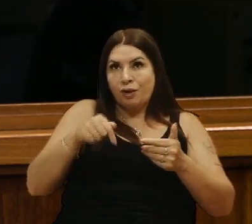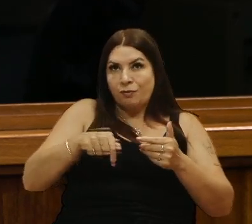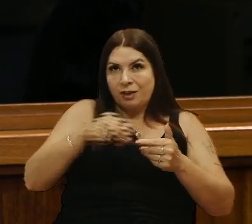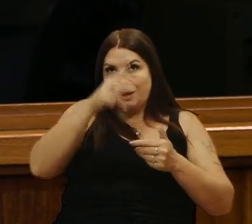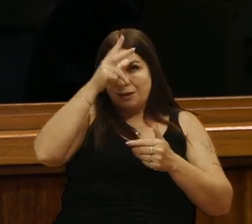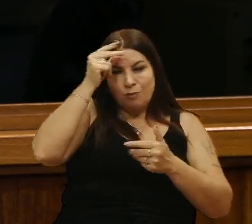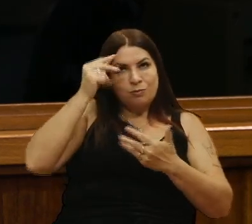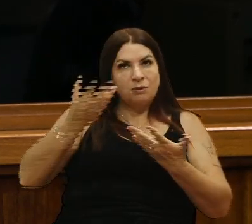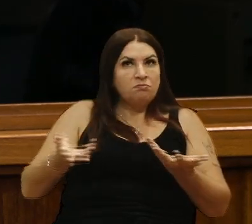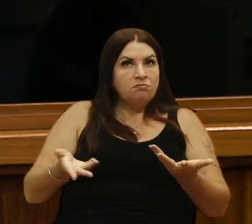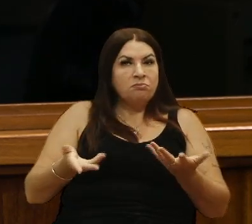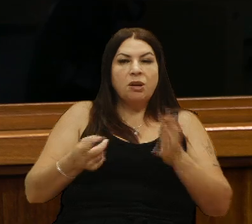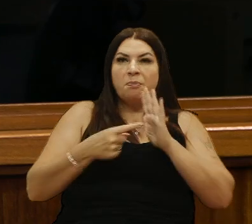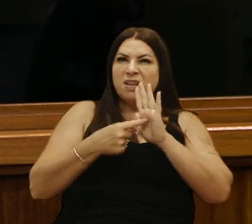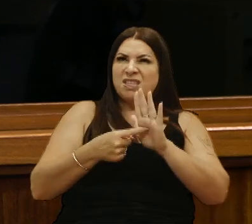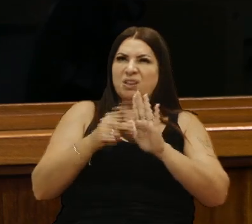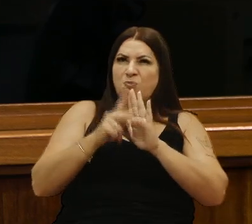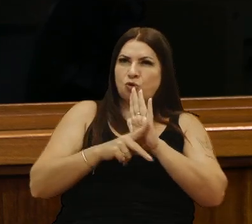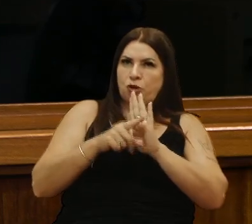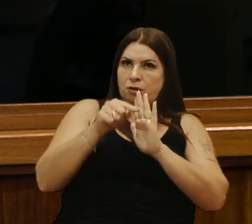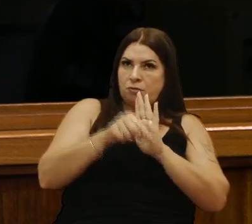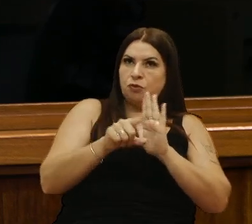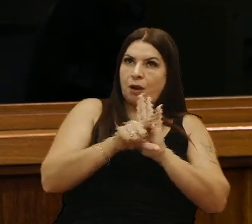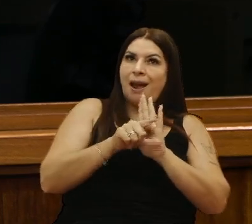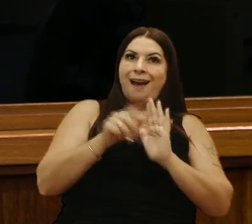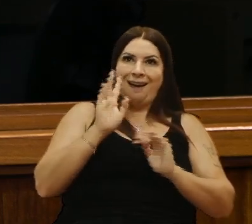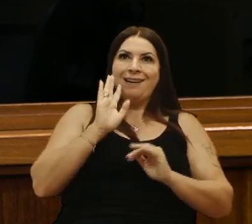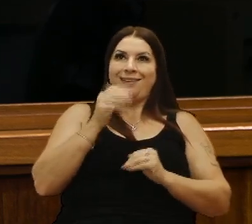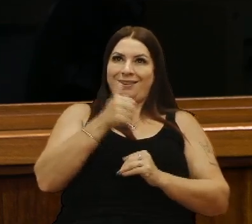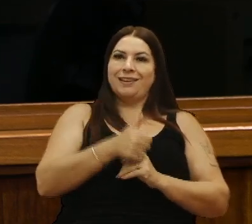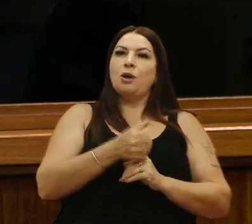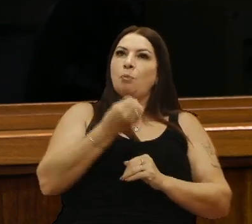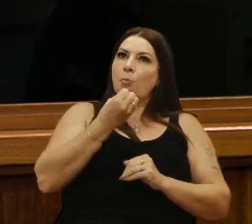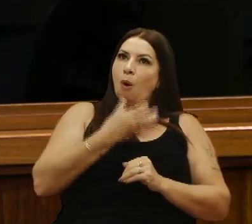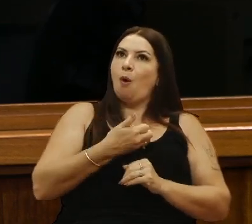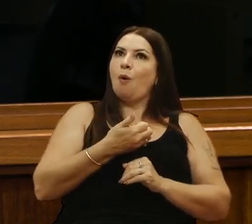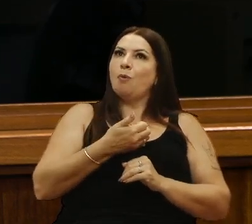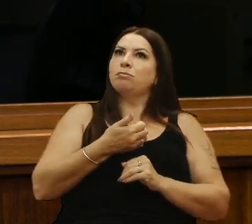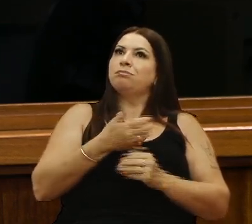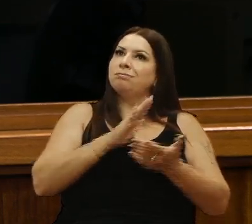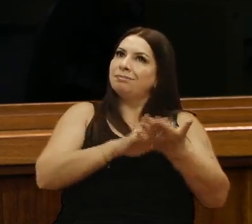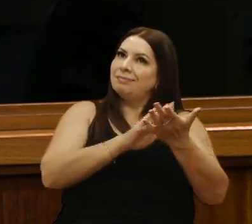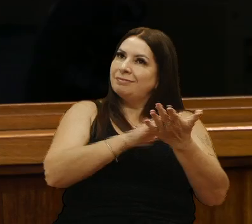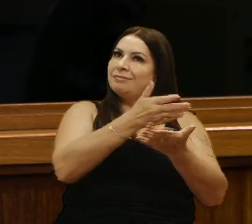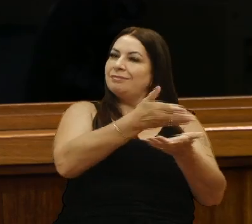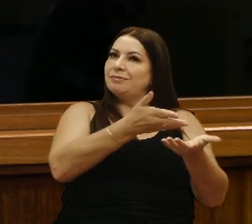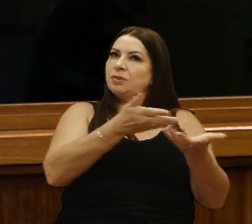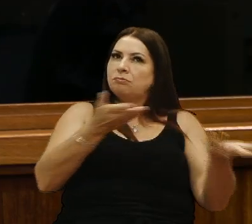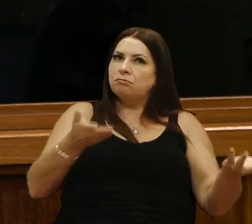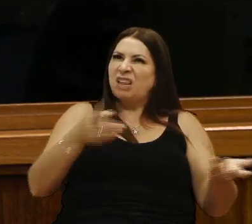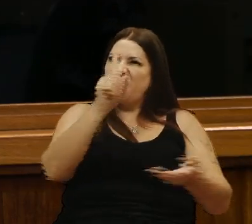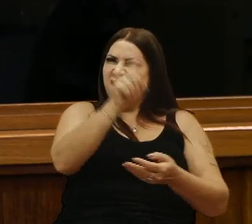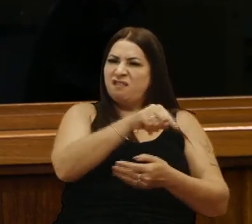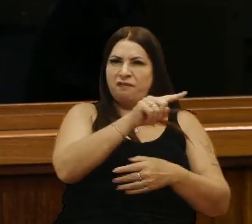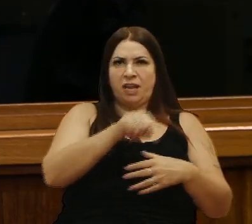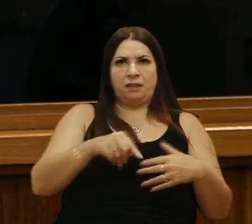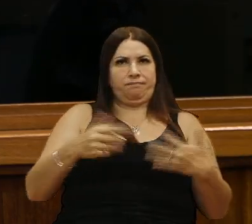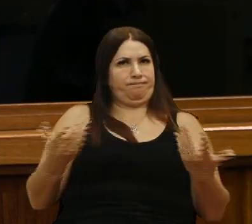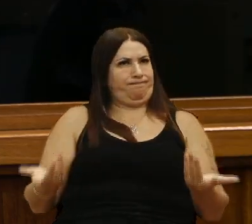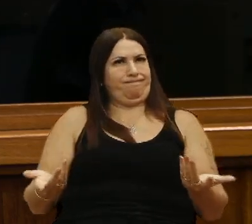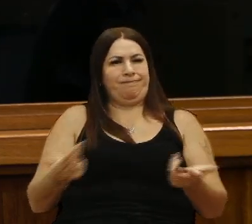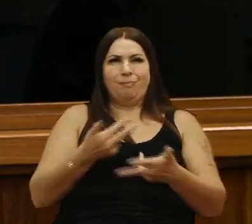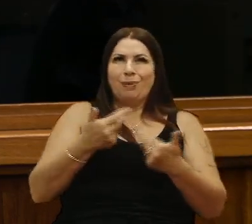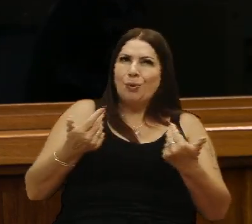municipal apresentar um projeto de lei que beleza, que bom, elogiamos, né? Aí veta, é uma